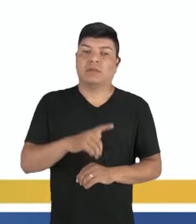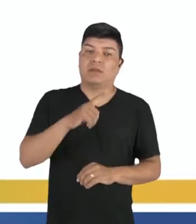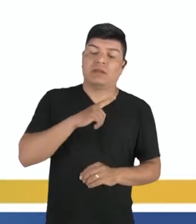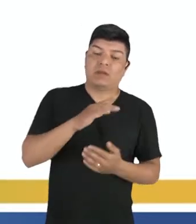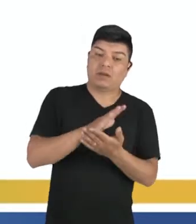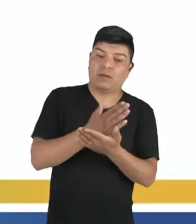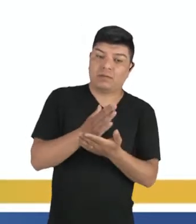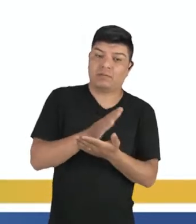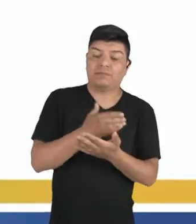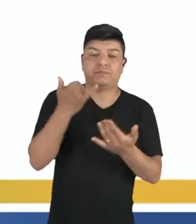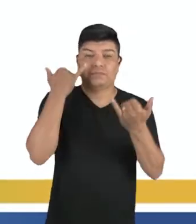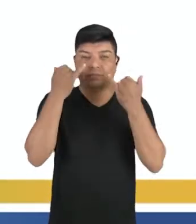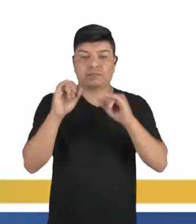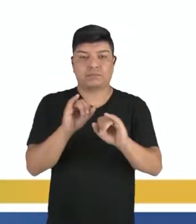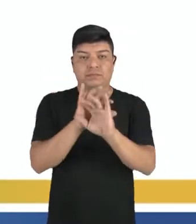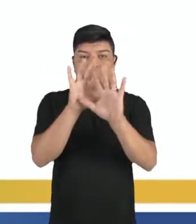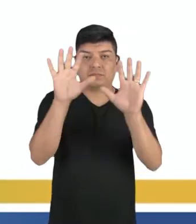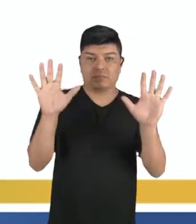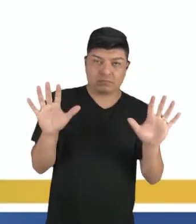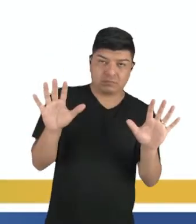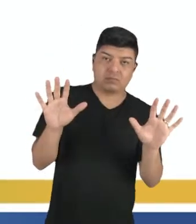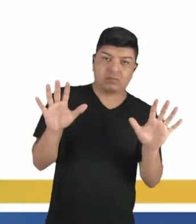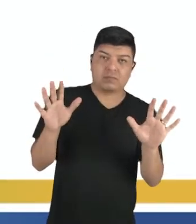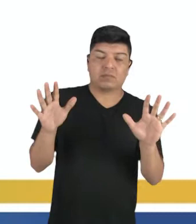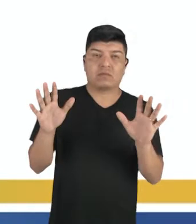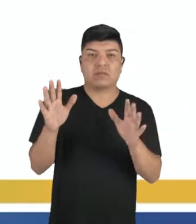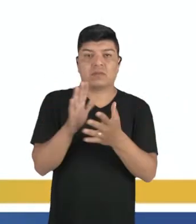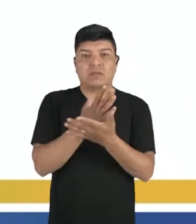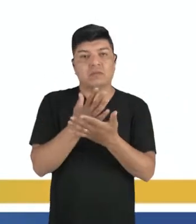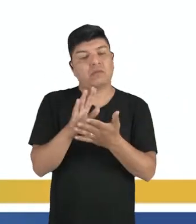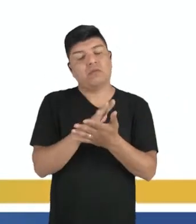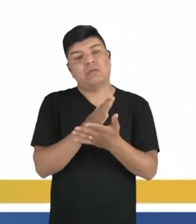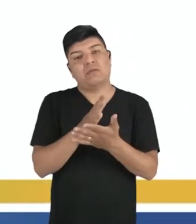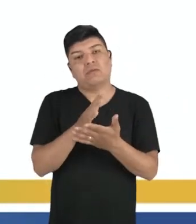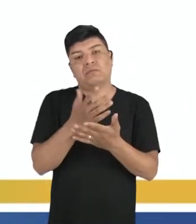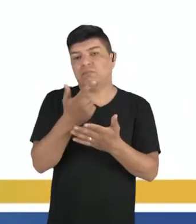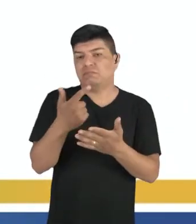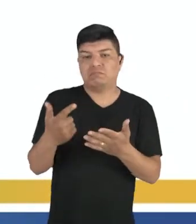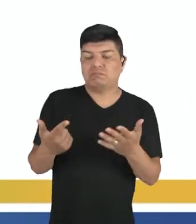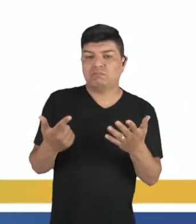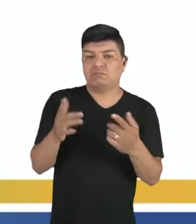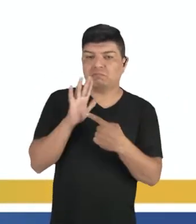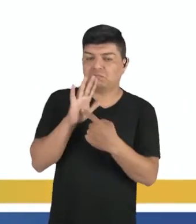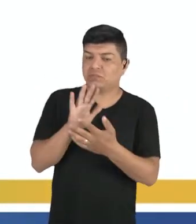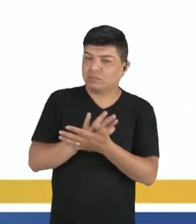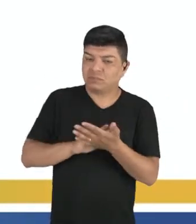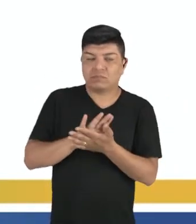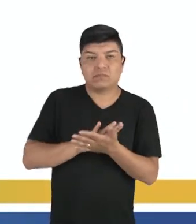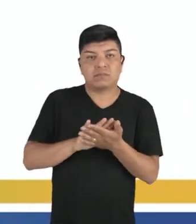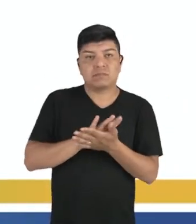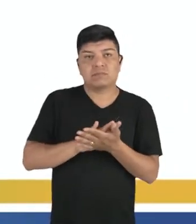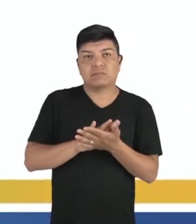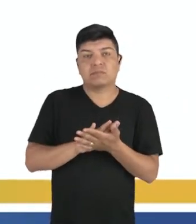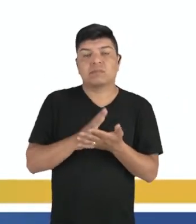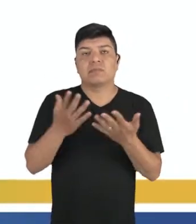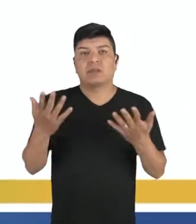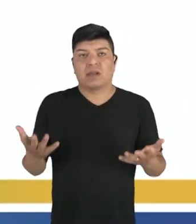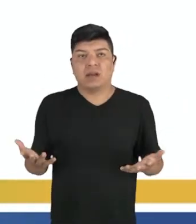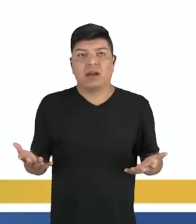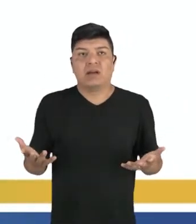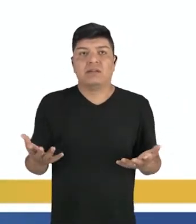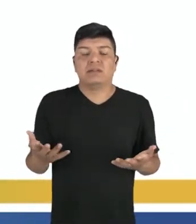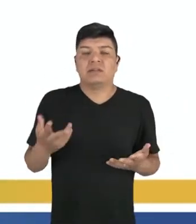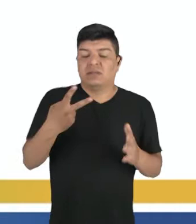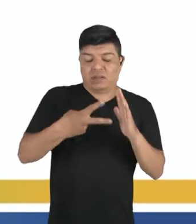claras, né, ou ocultas, ou seja, há informações ali que estão explícitas, né, explícitas é quando está claro, que eu entendo, quando ali meio